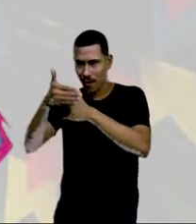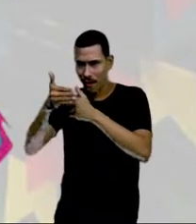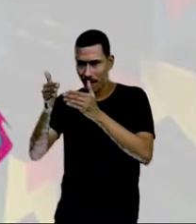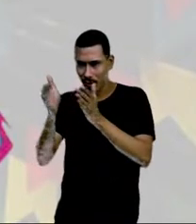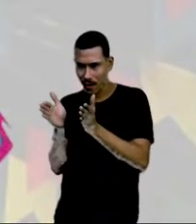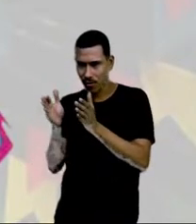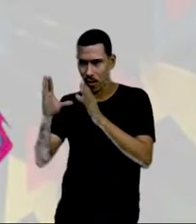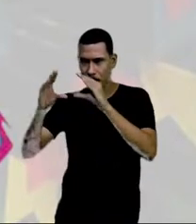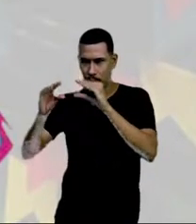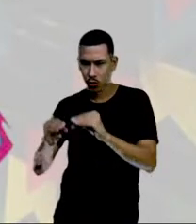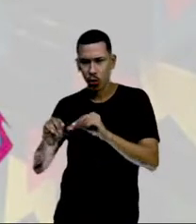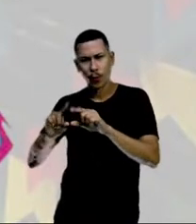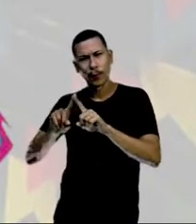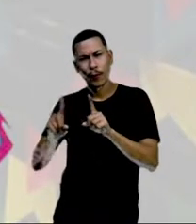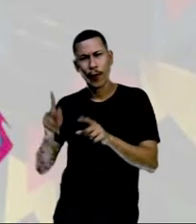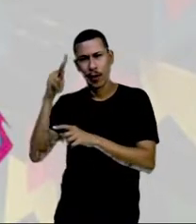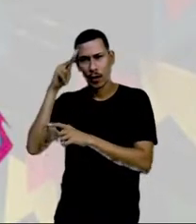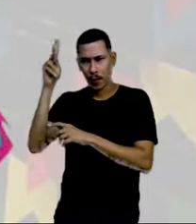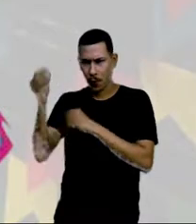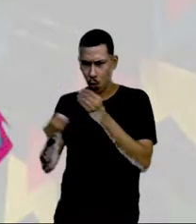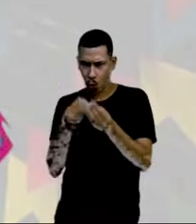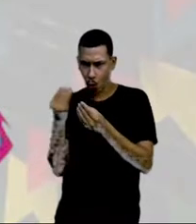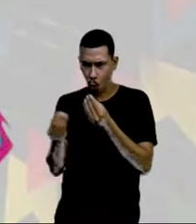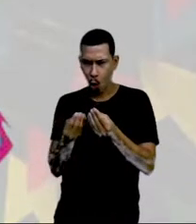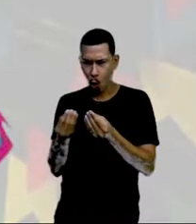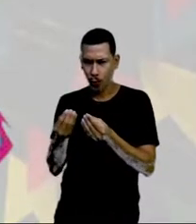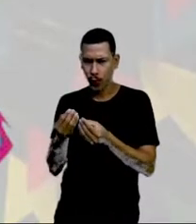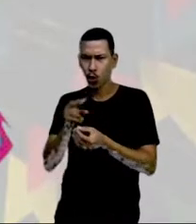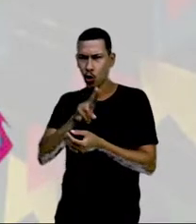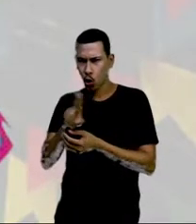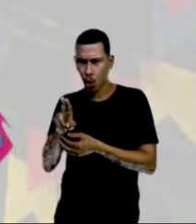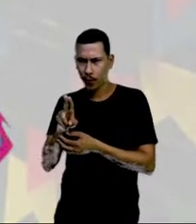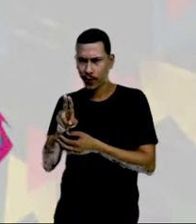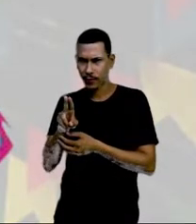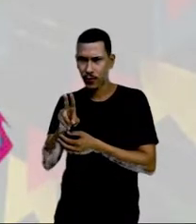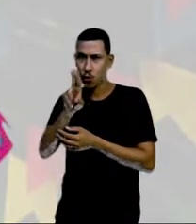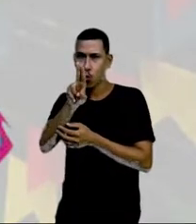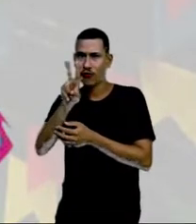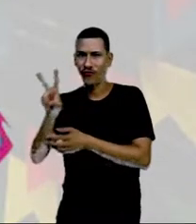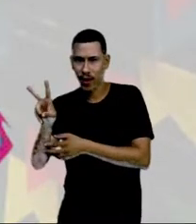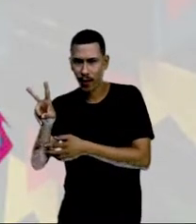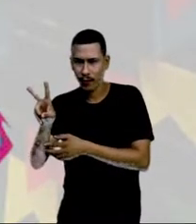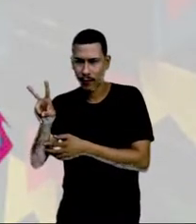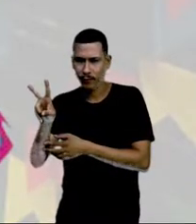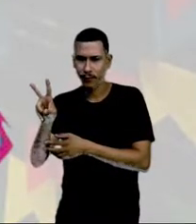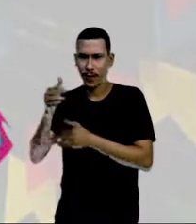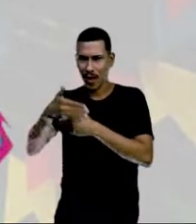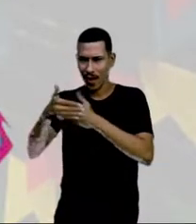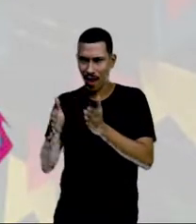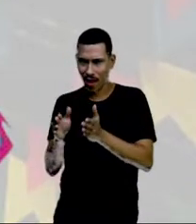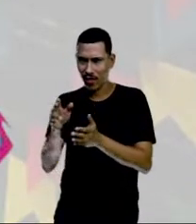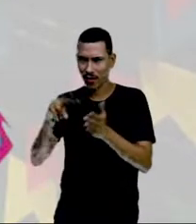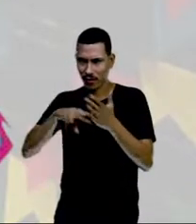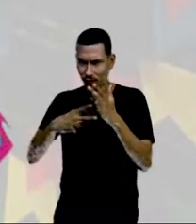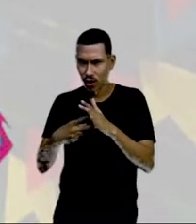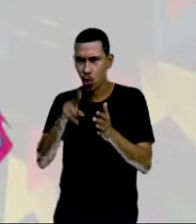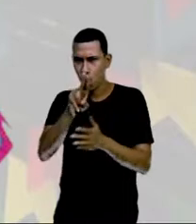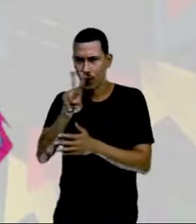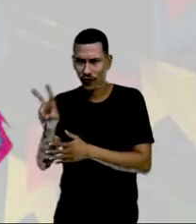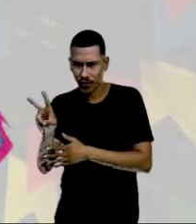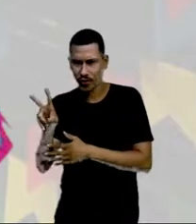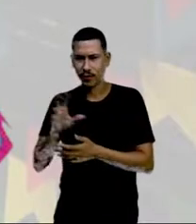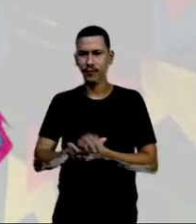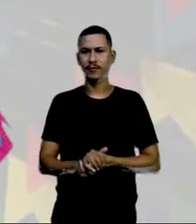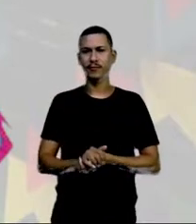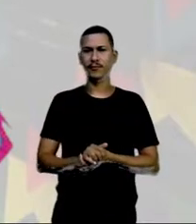Só que lembra como é que a gente está chamando nossa caixinha de unidade de volume, tá bom? Então aqui